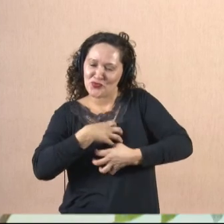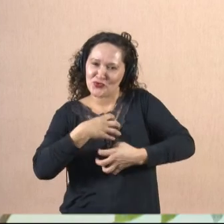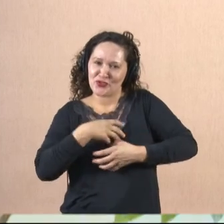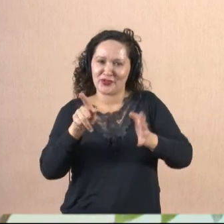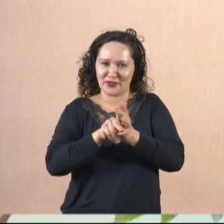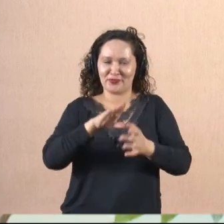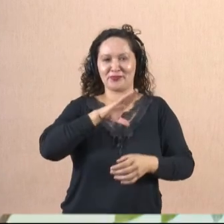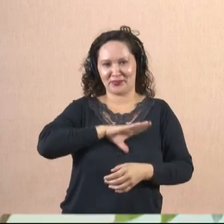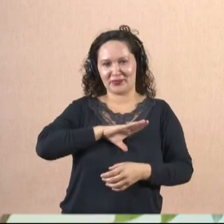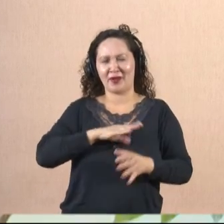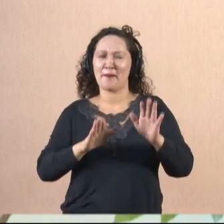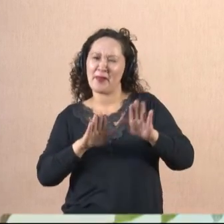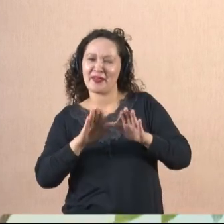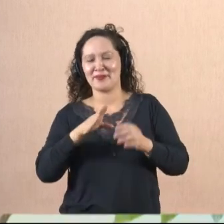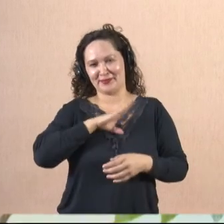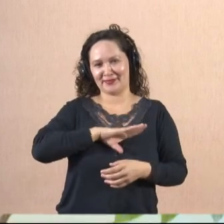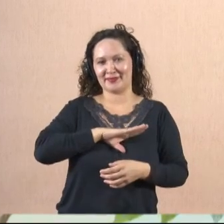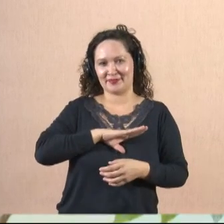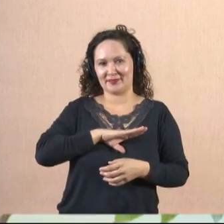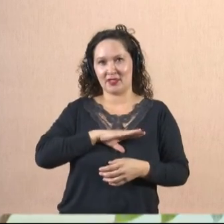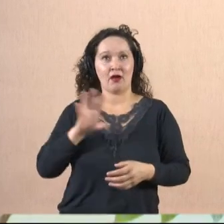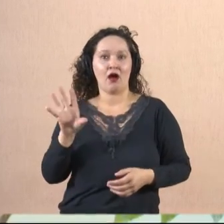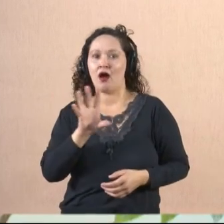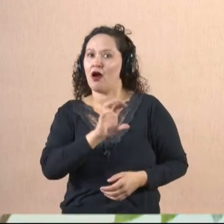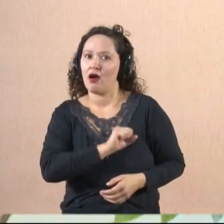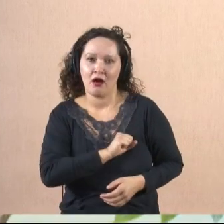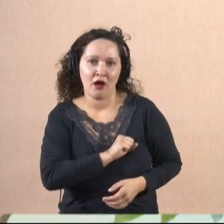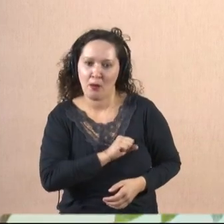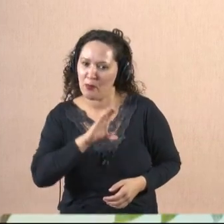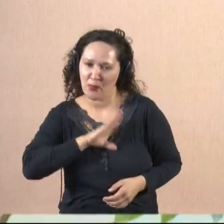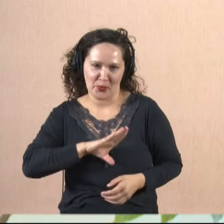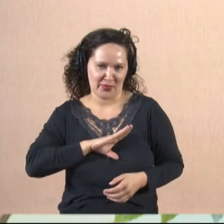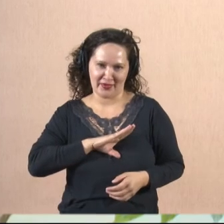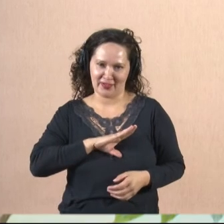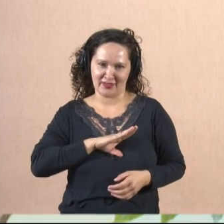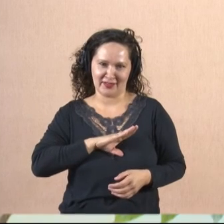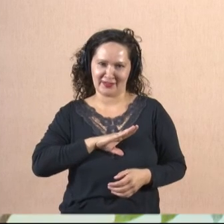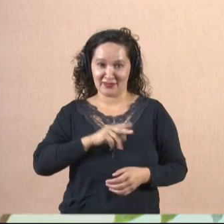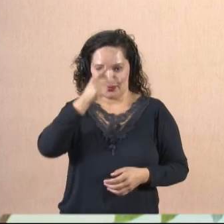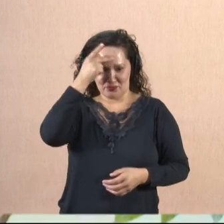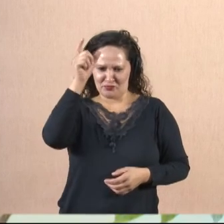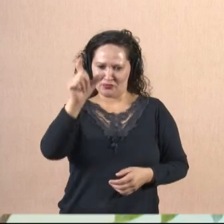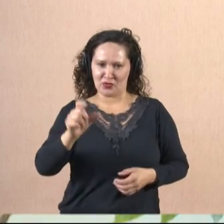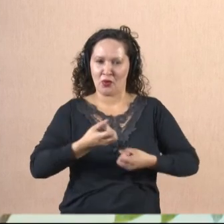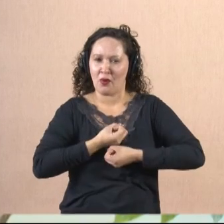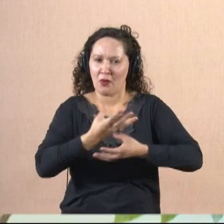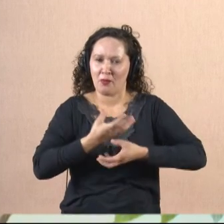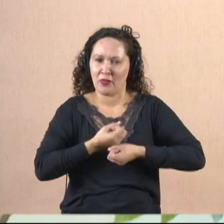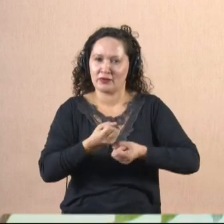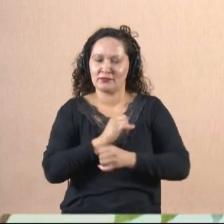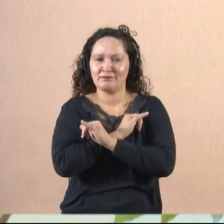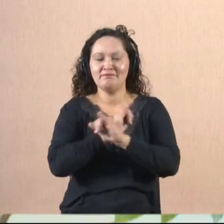falar nisso menos o português é o amor de português é uma pessoa um poeta